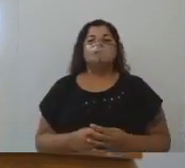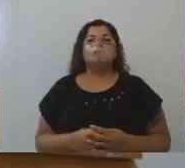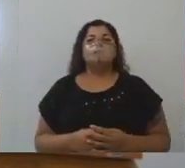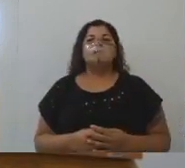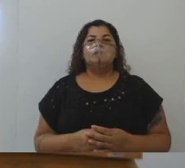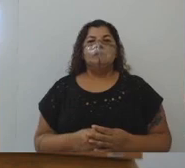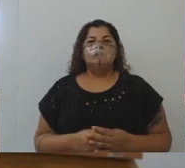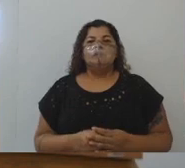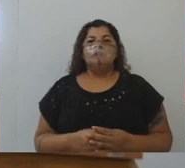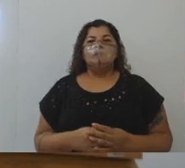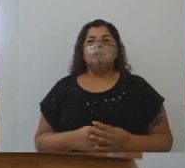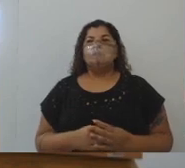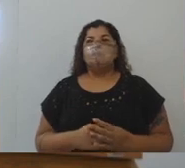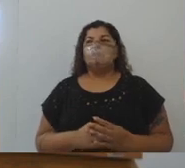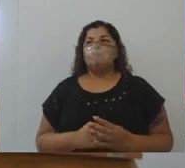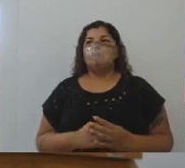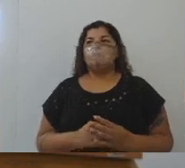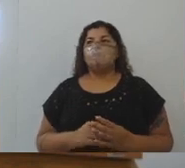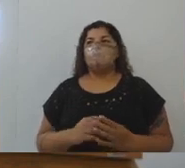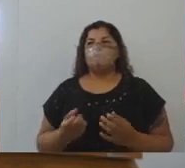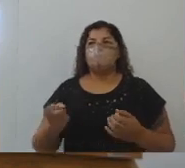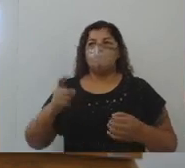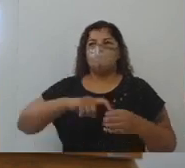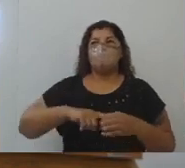Vamos lá, eu pulei aqui uma